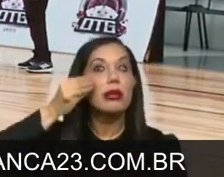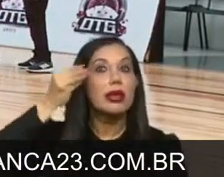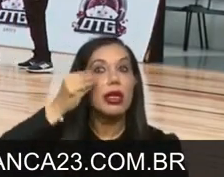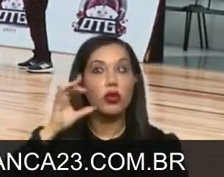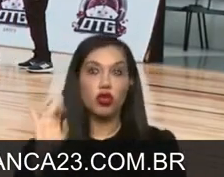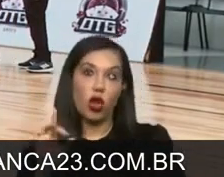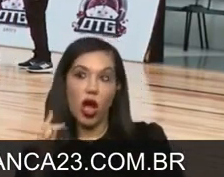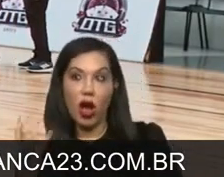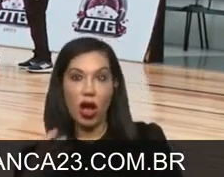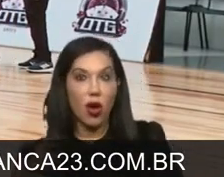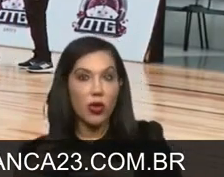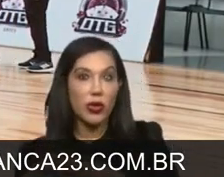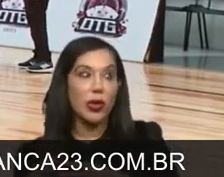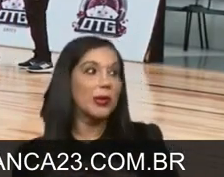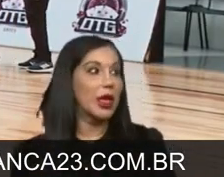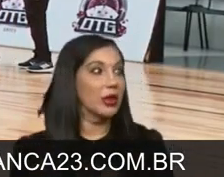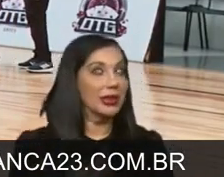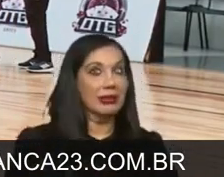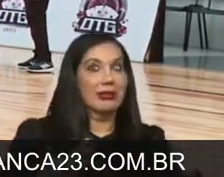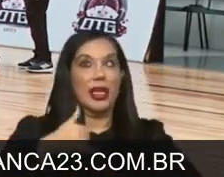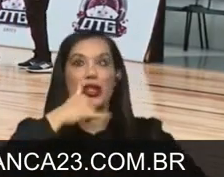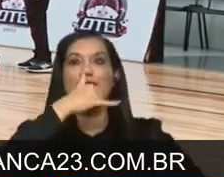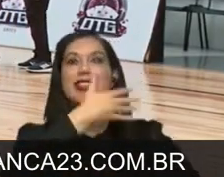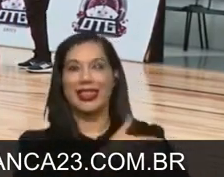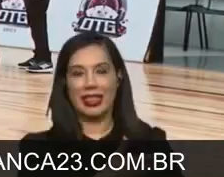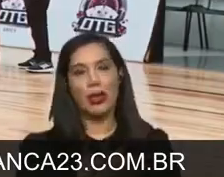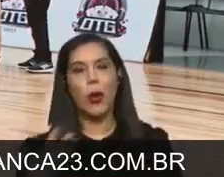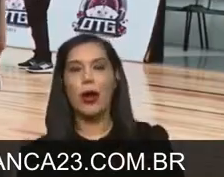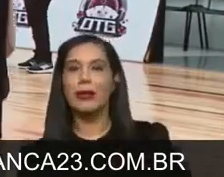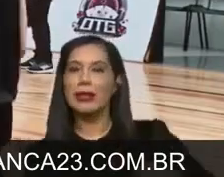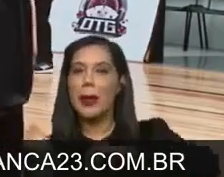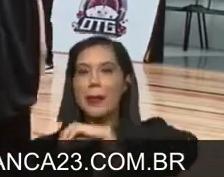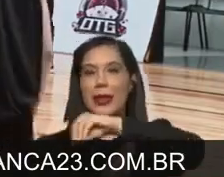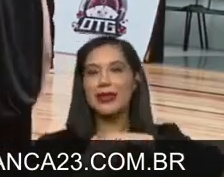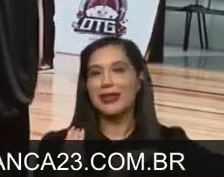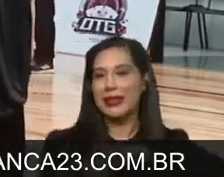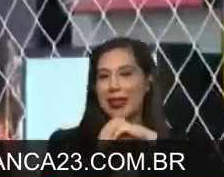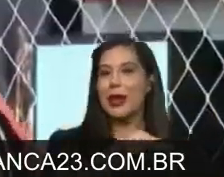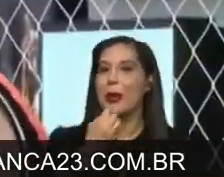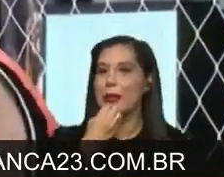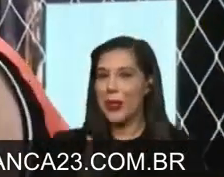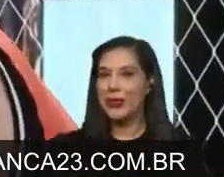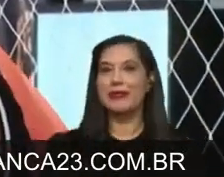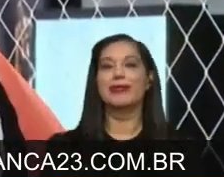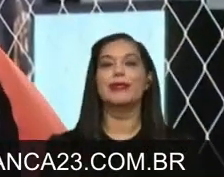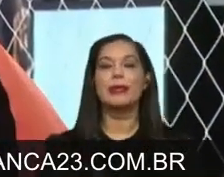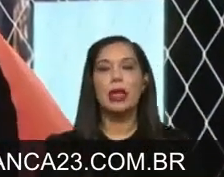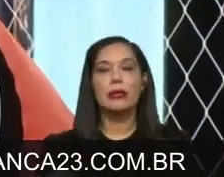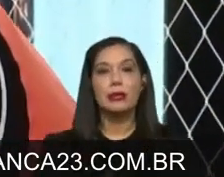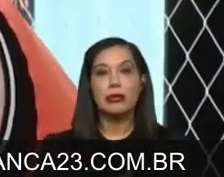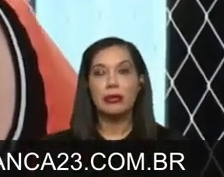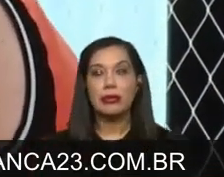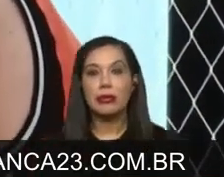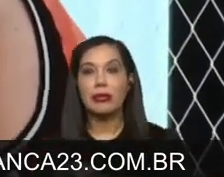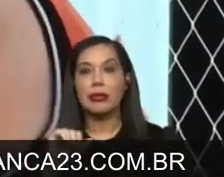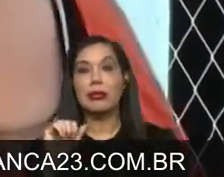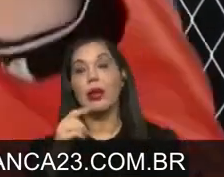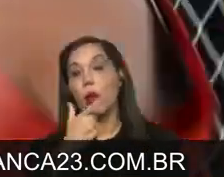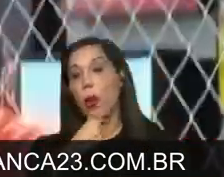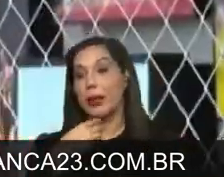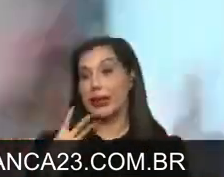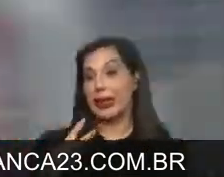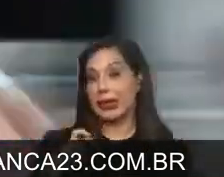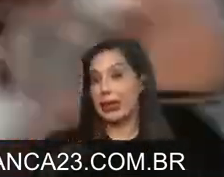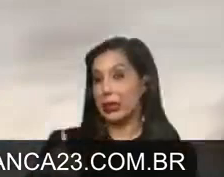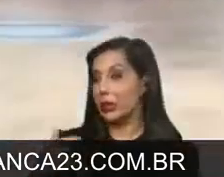ter a juventude deles, a energia, o físico. Então essa mescla eu acho que dá muito resultado. Na armação, o Cauê Verzola, de